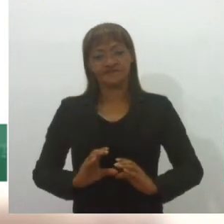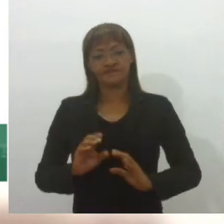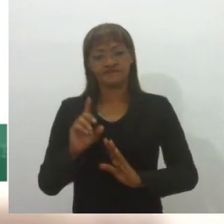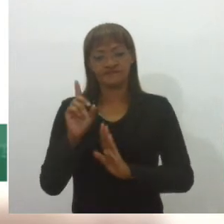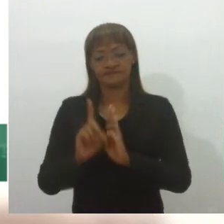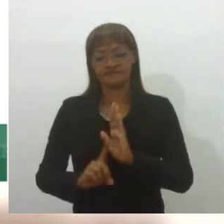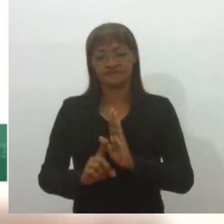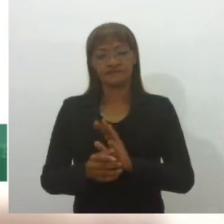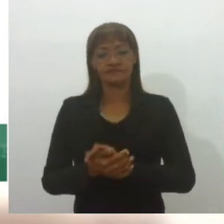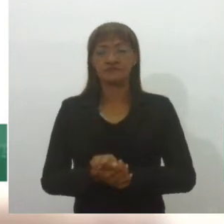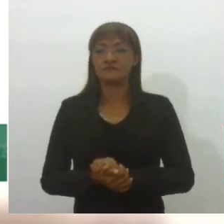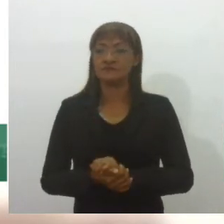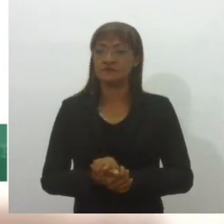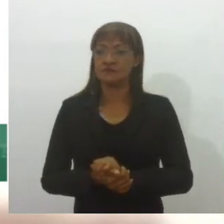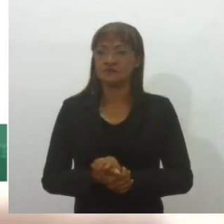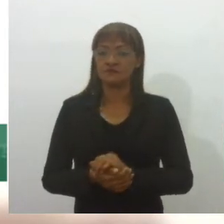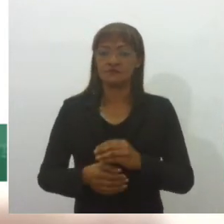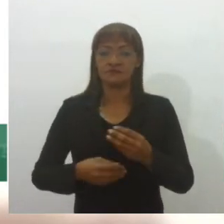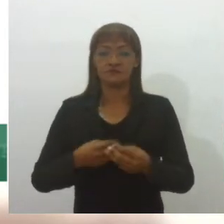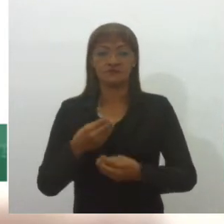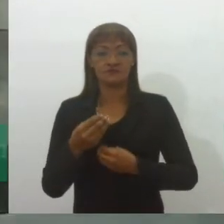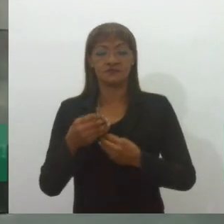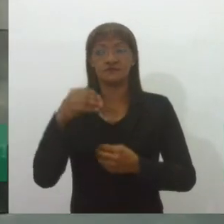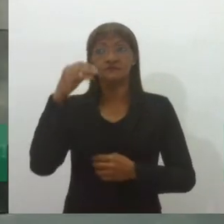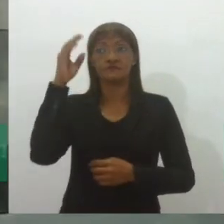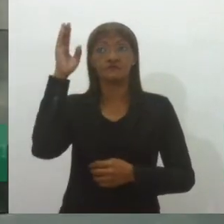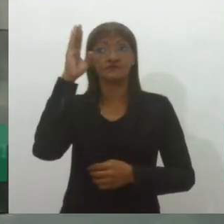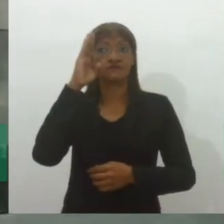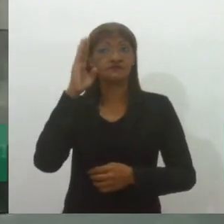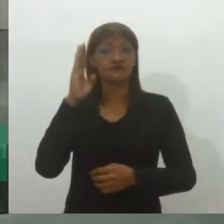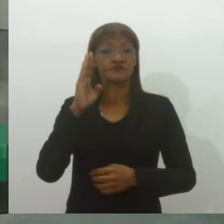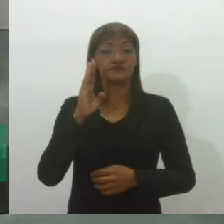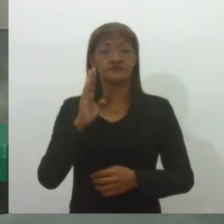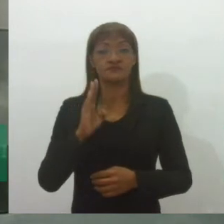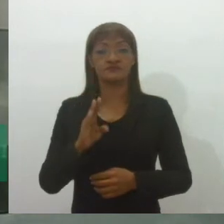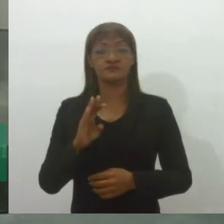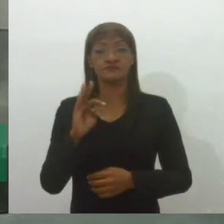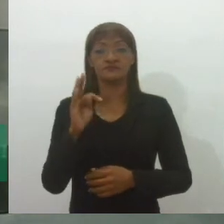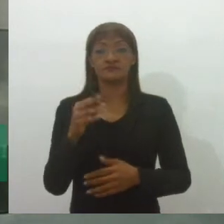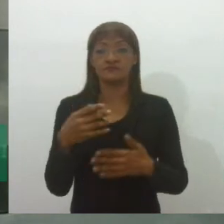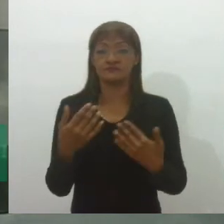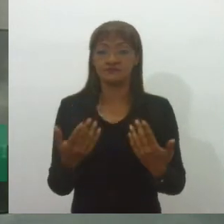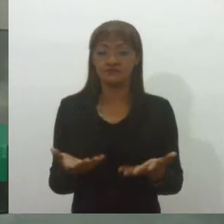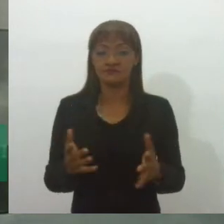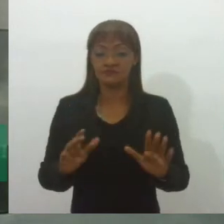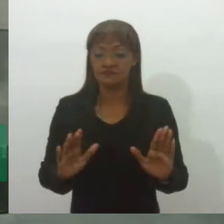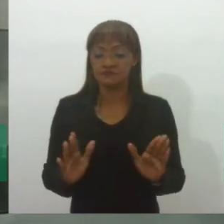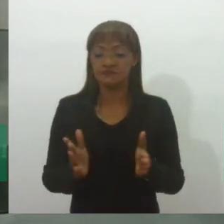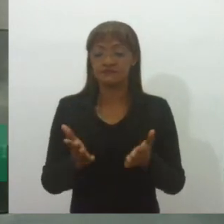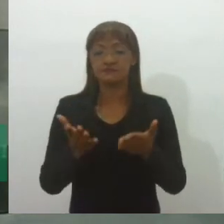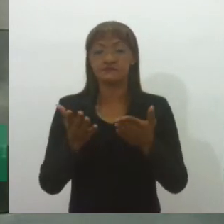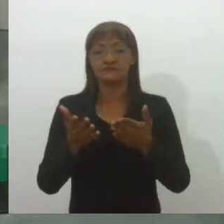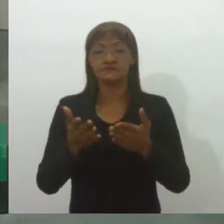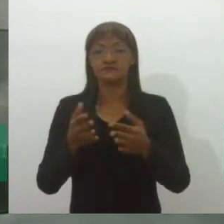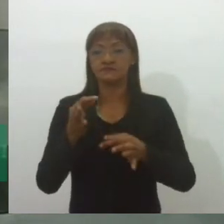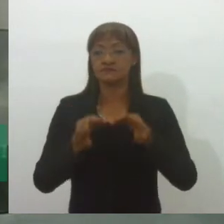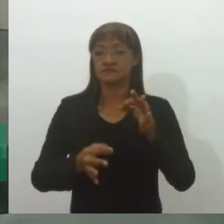demandas judiciais de um Brasil inteiro, né, sendo mobilizadas aí nos tribunais de justiça, né,